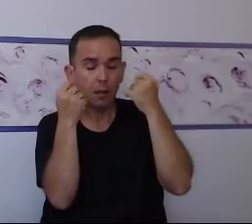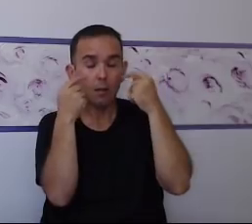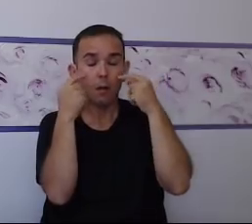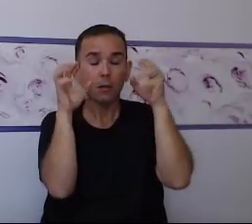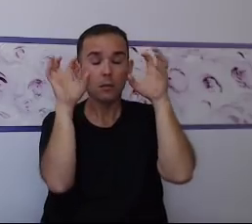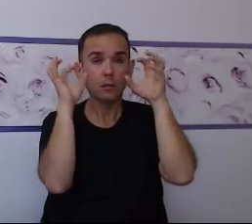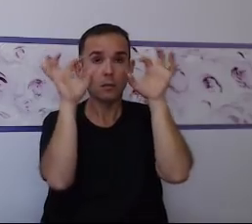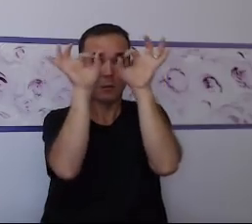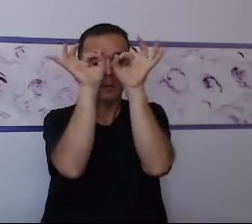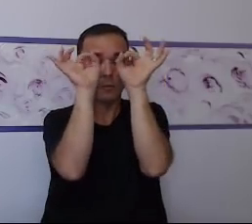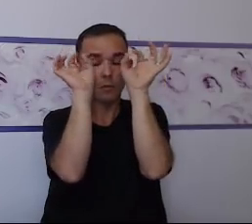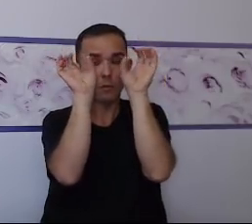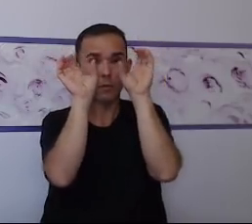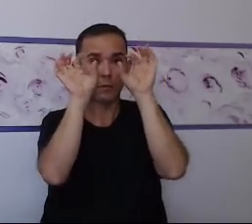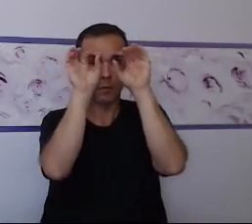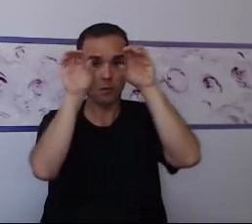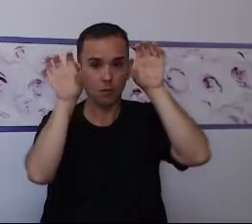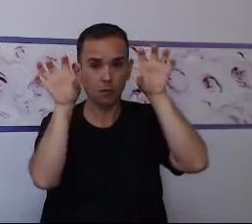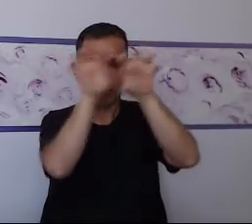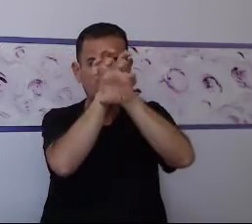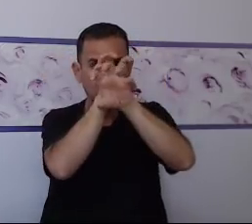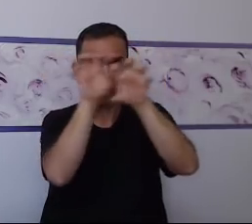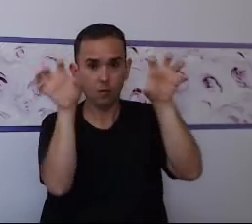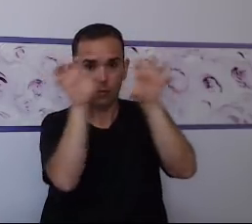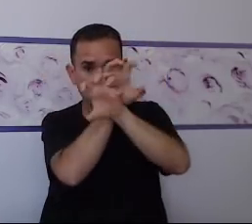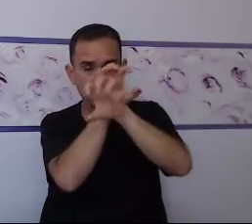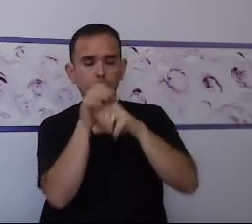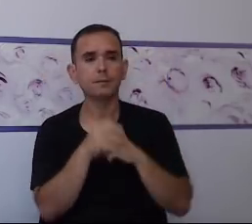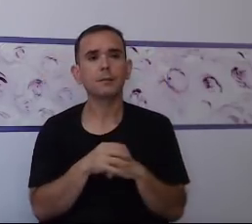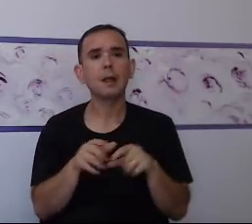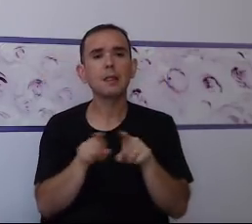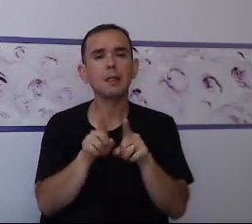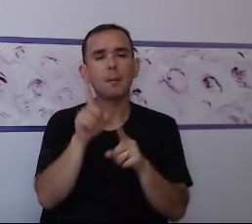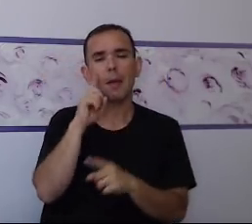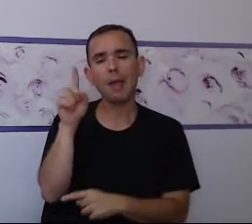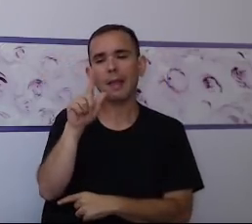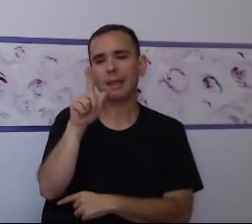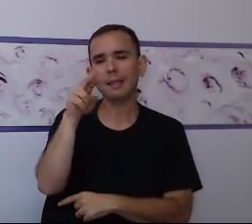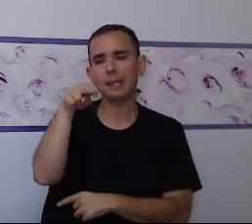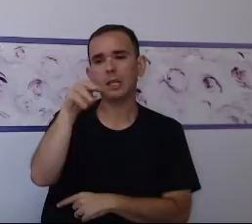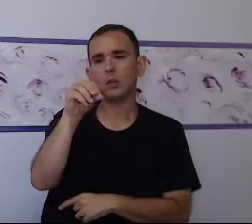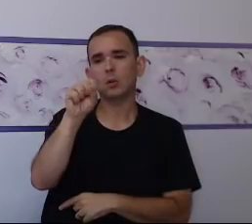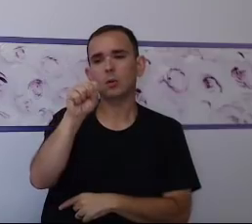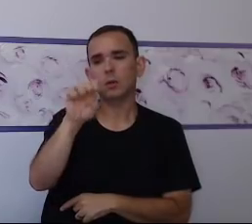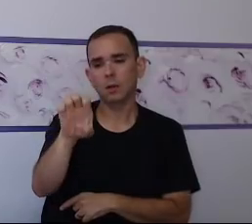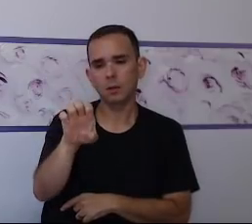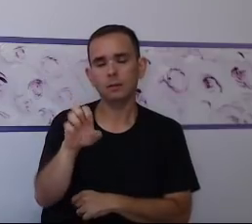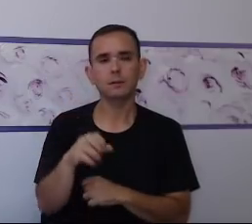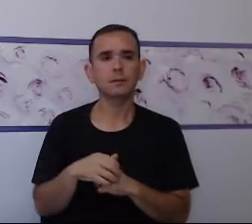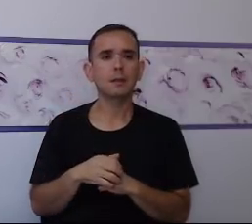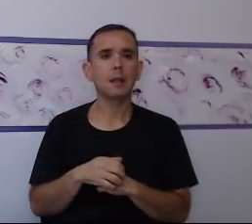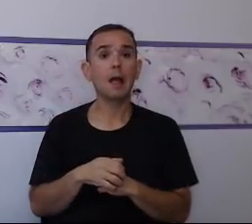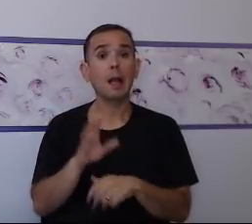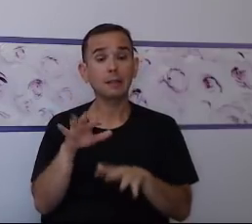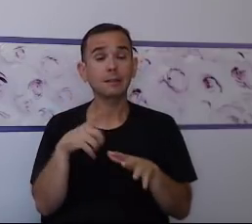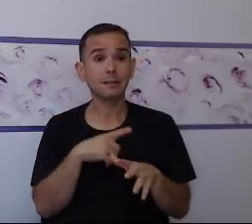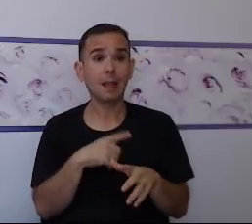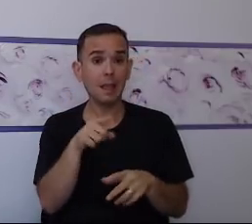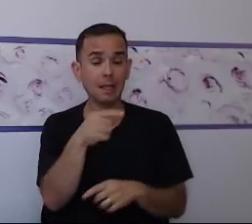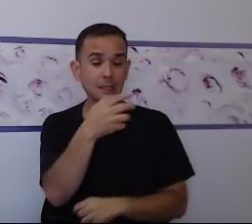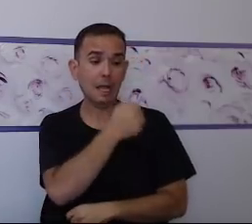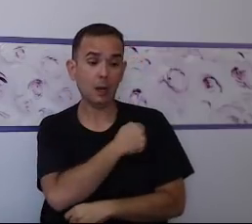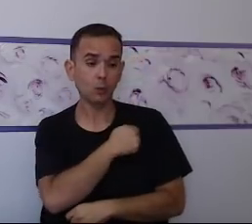estrabismo. E também a gente trouxe na imagem a gnose, né, que é a agnosia. Então, muitas vezes, a gente está trabalhando com esse